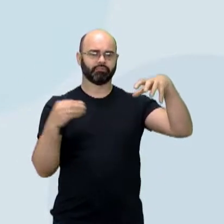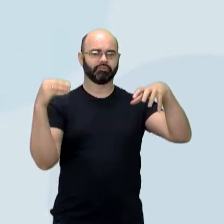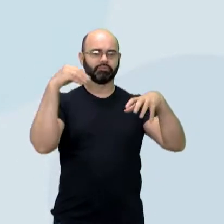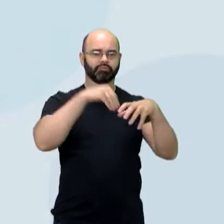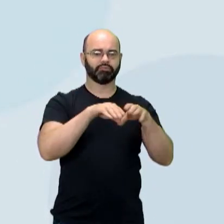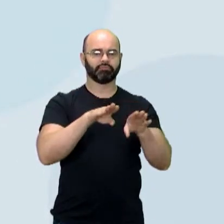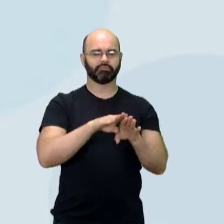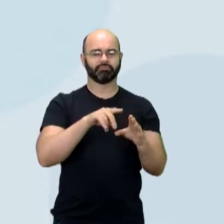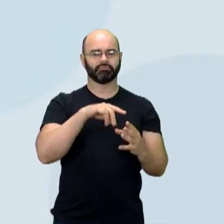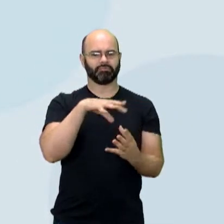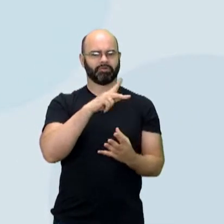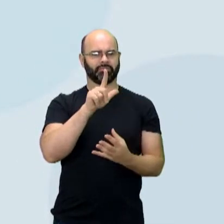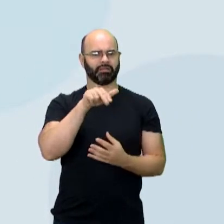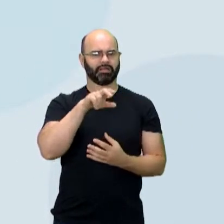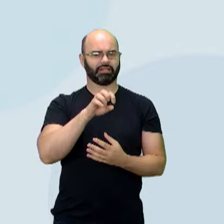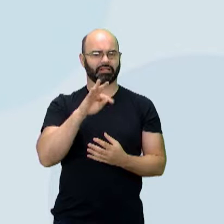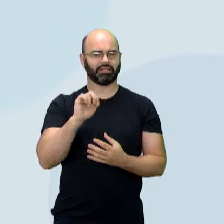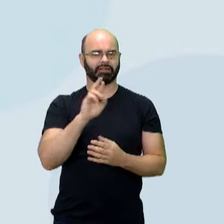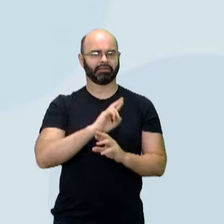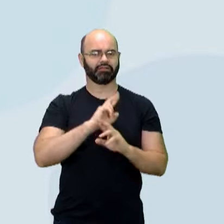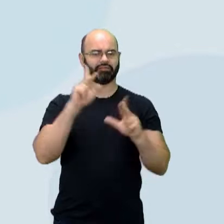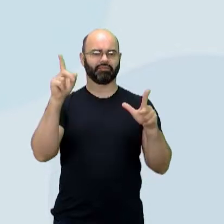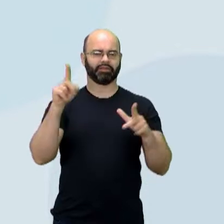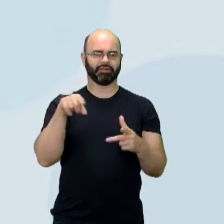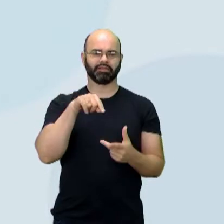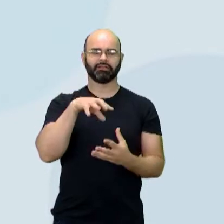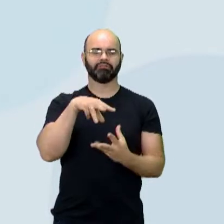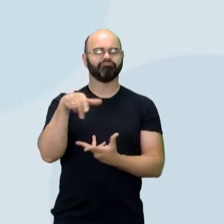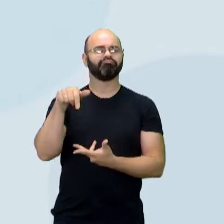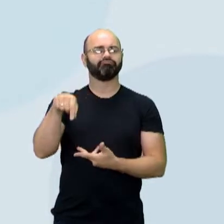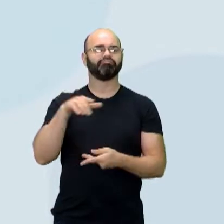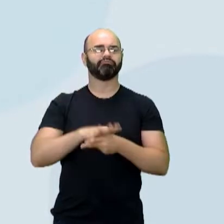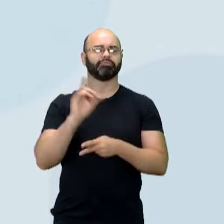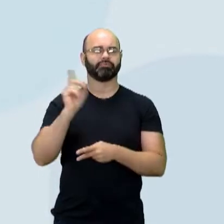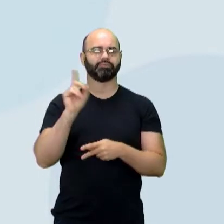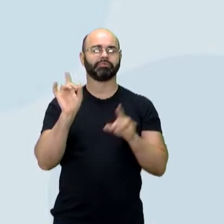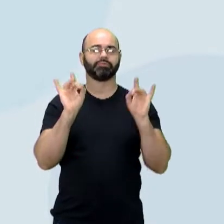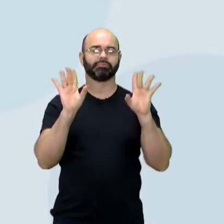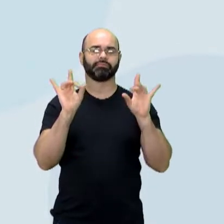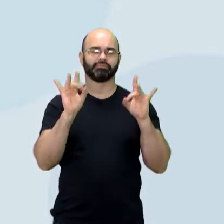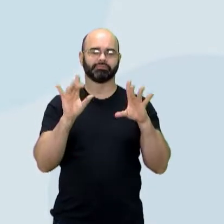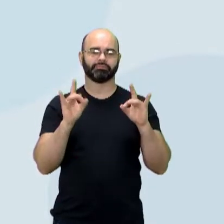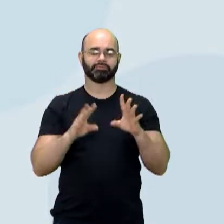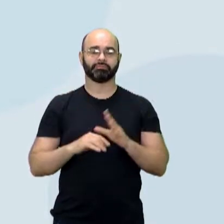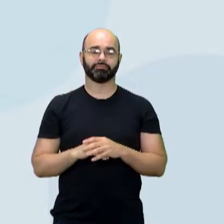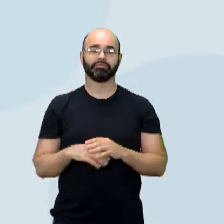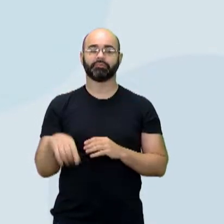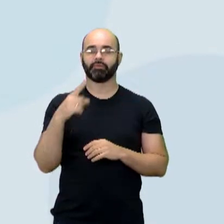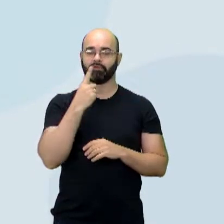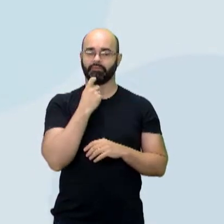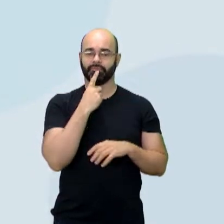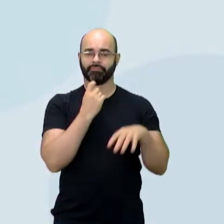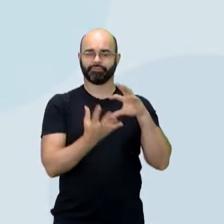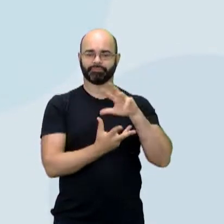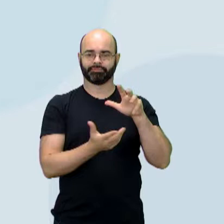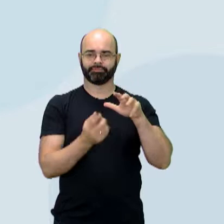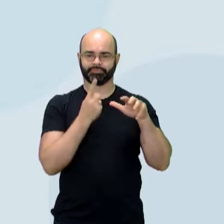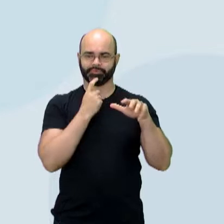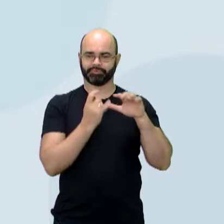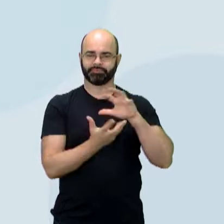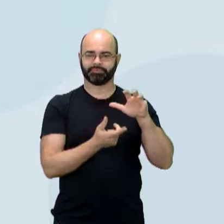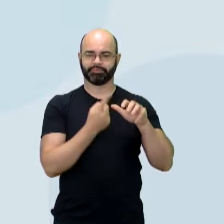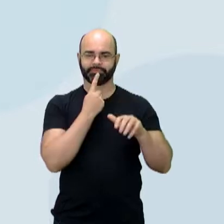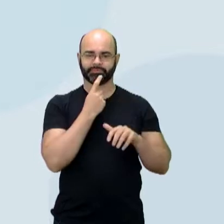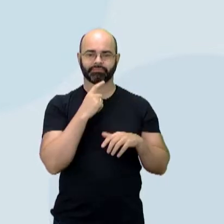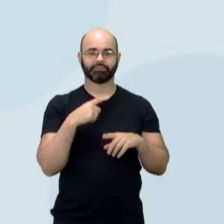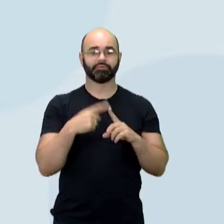líquida em um planeta do Sistema Solar, a descoberta tem um apelo especial. Certamente é uma descoberta importante do ponto